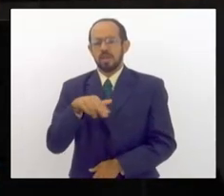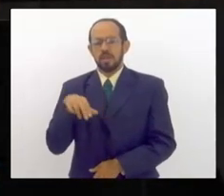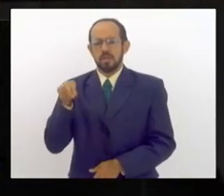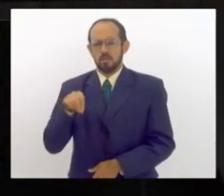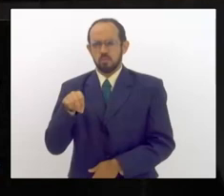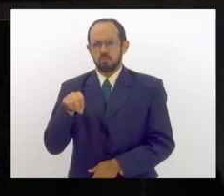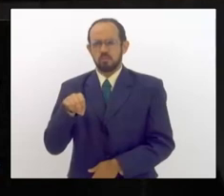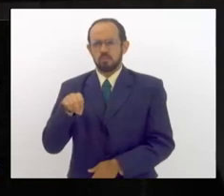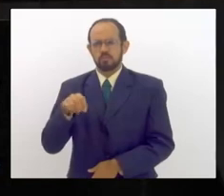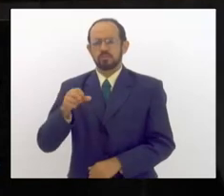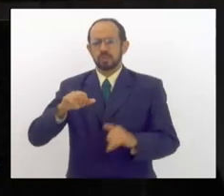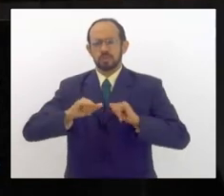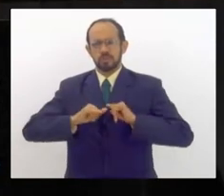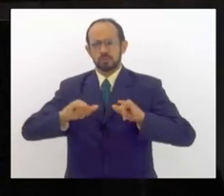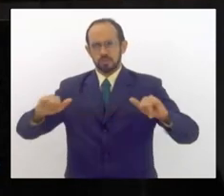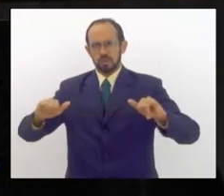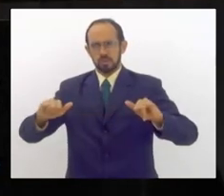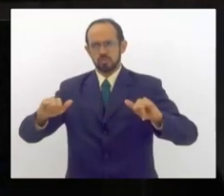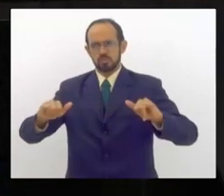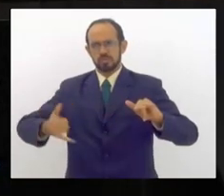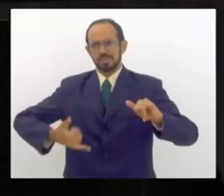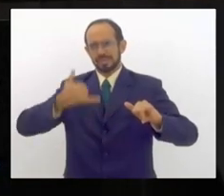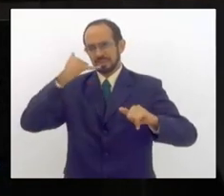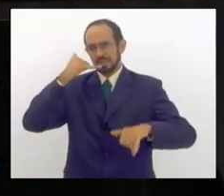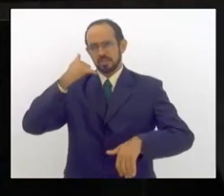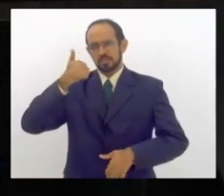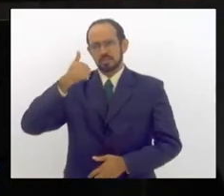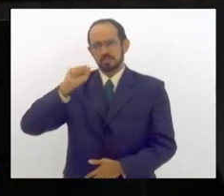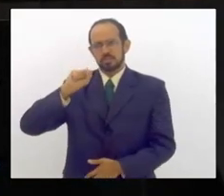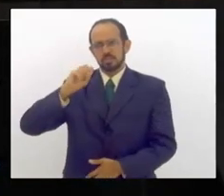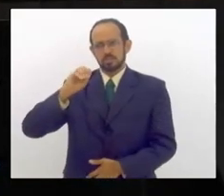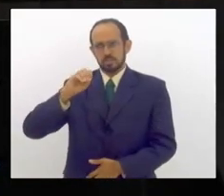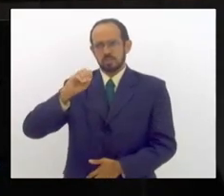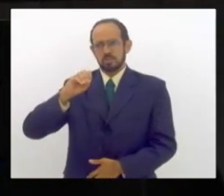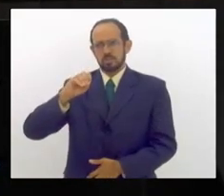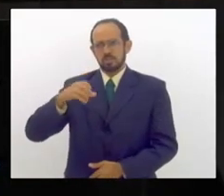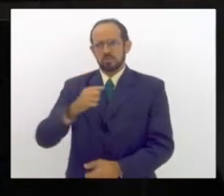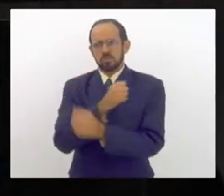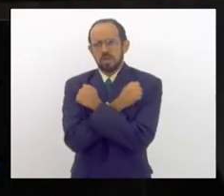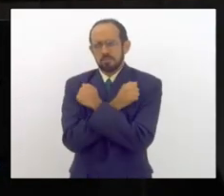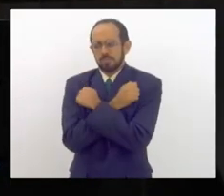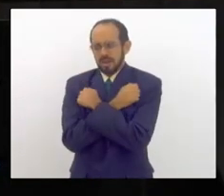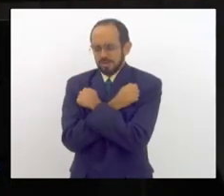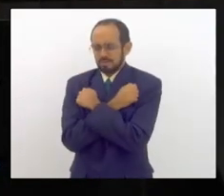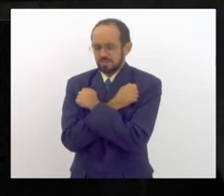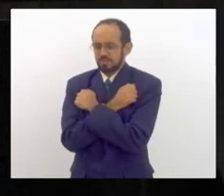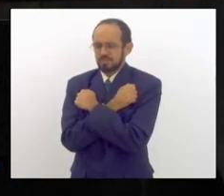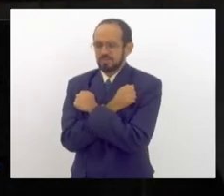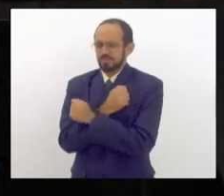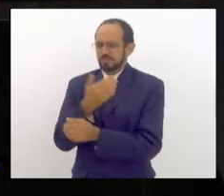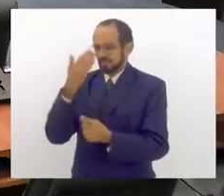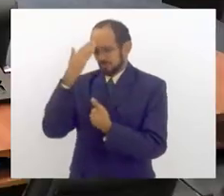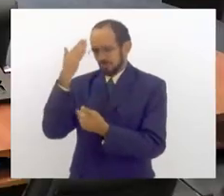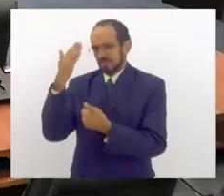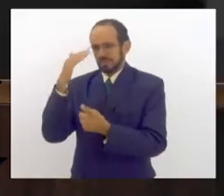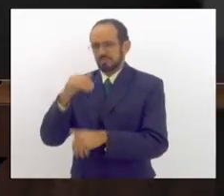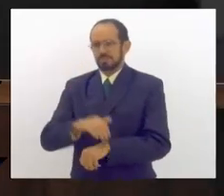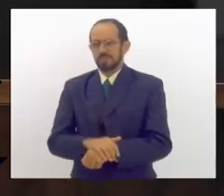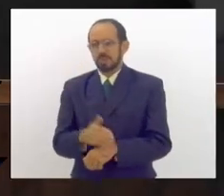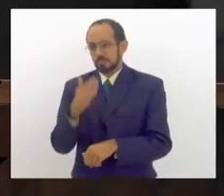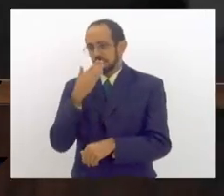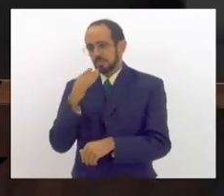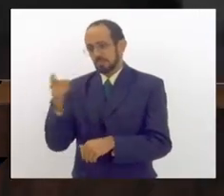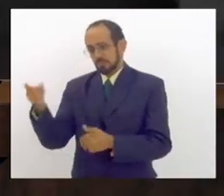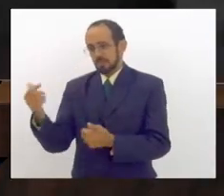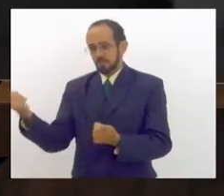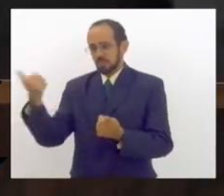casos de denúncias, ligue para 180. Grande abraço, querida, muito obrigada. Eu pedi a Vossa Excelência que